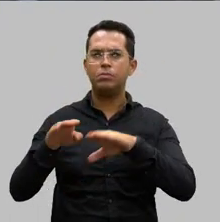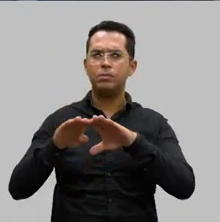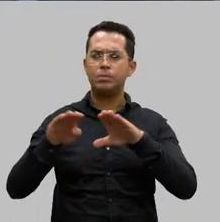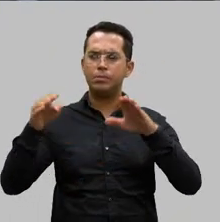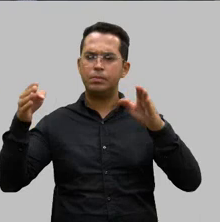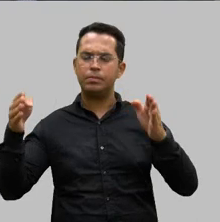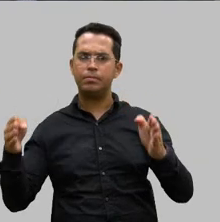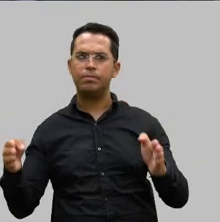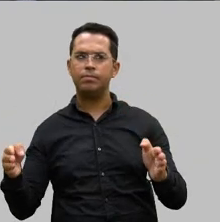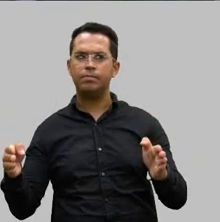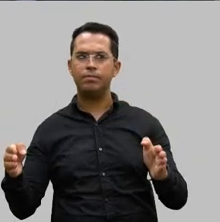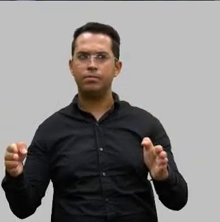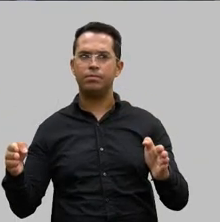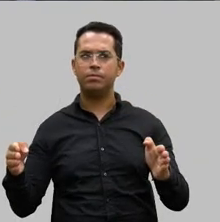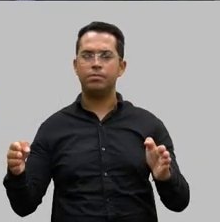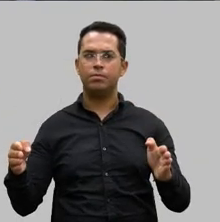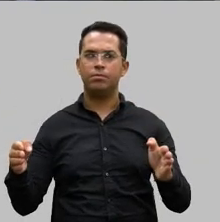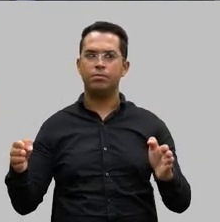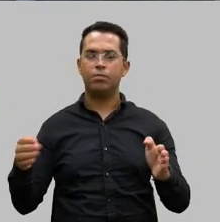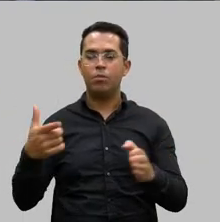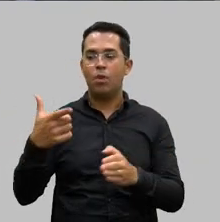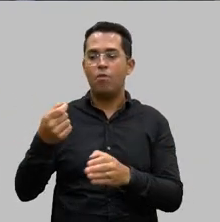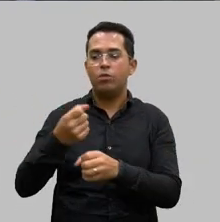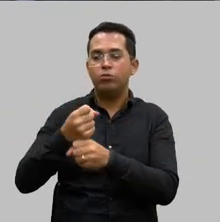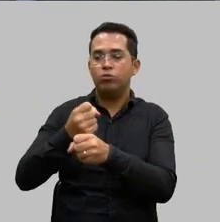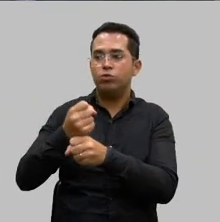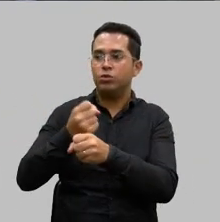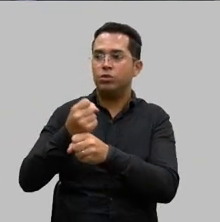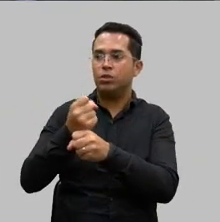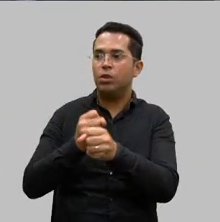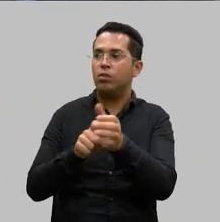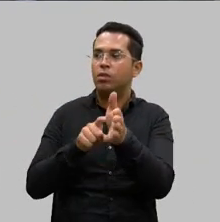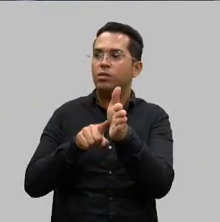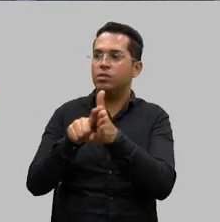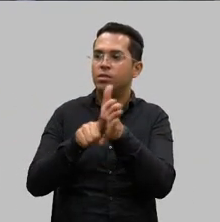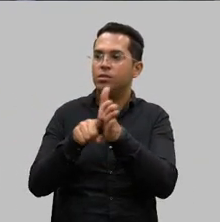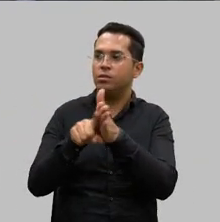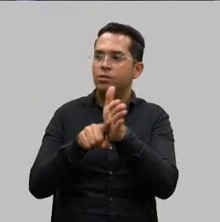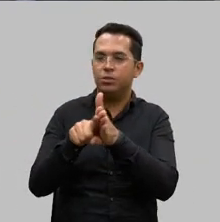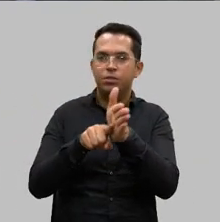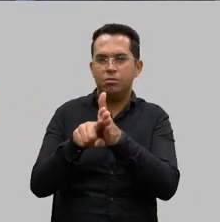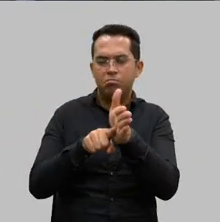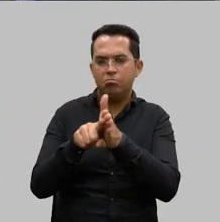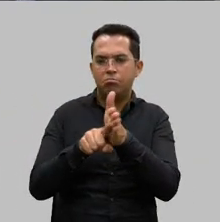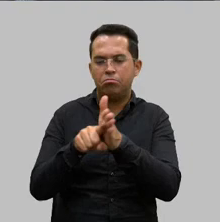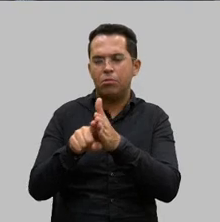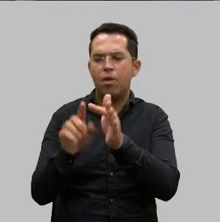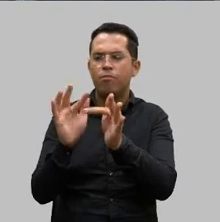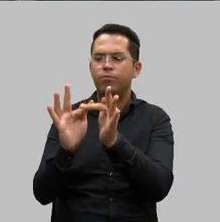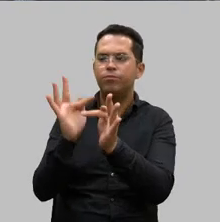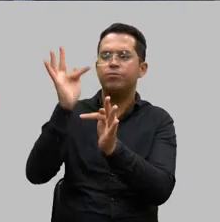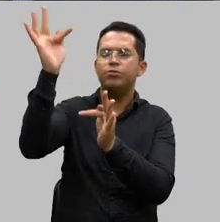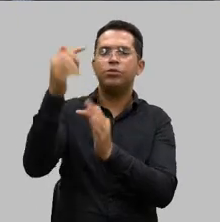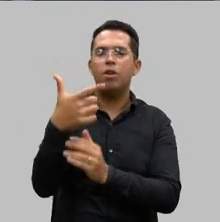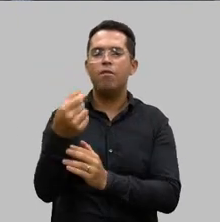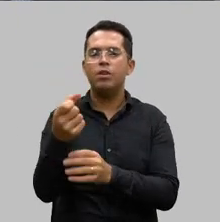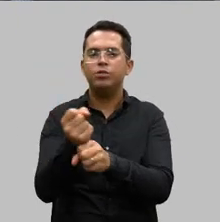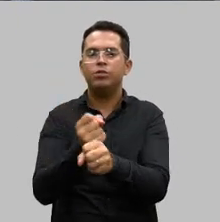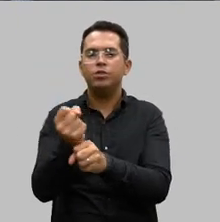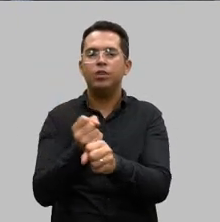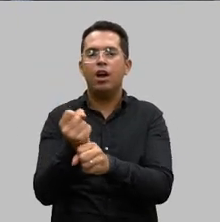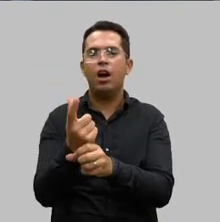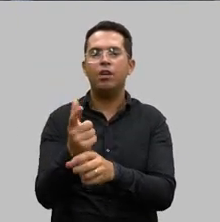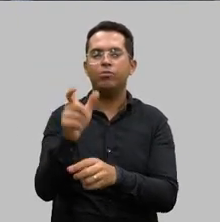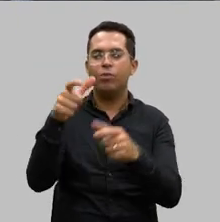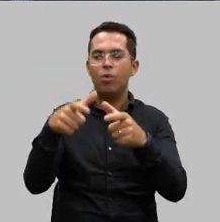Brasil nos próximos 20 anos mais da metade da população brasileira será idosa acima de 60 anos mais da